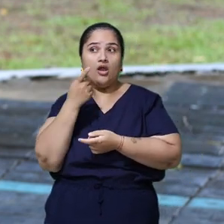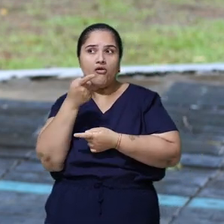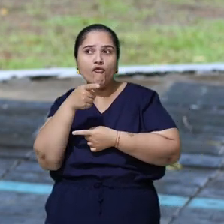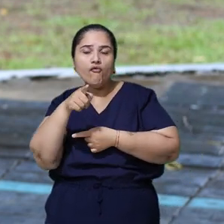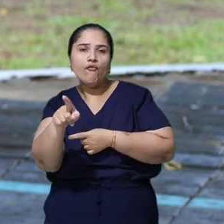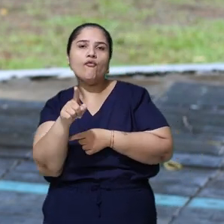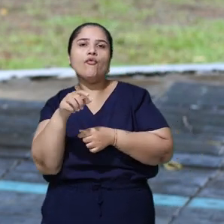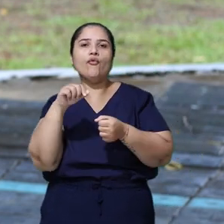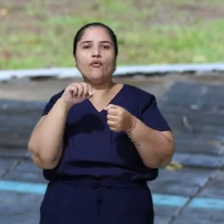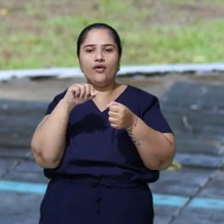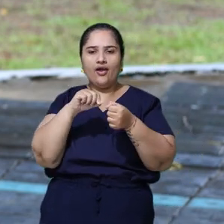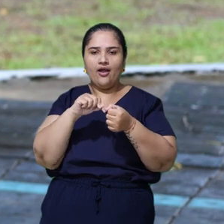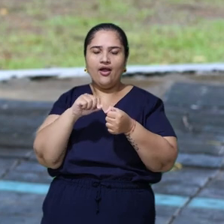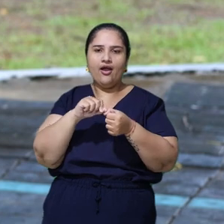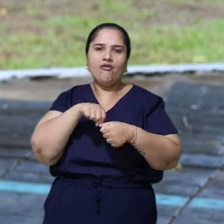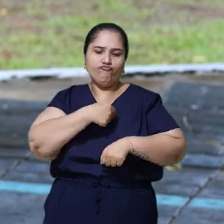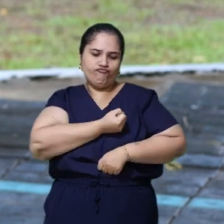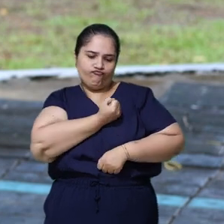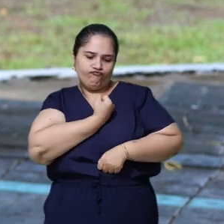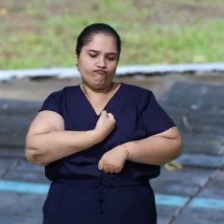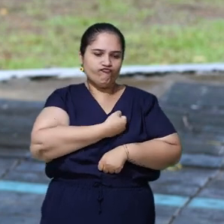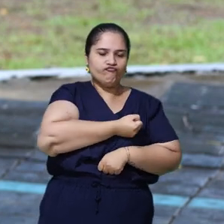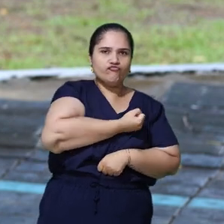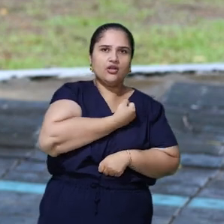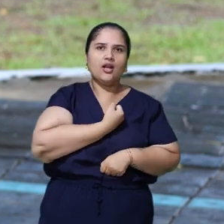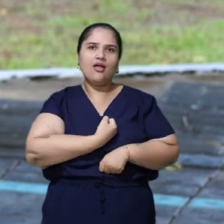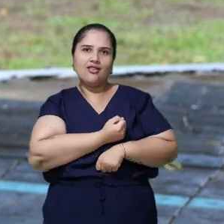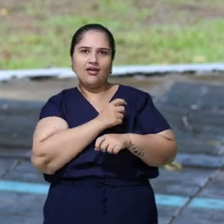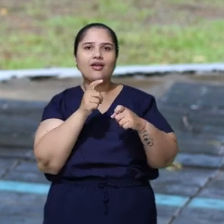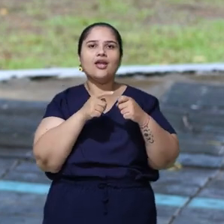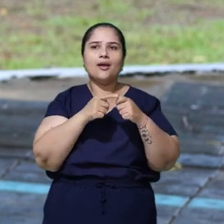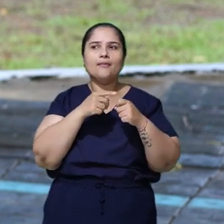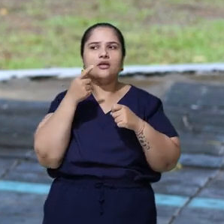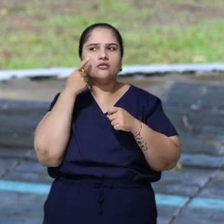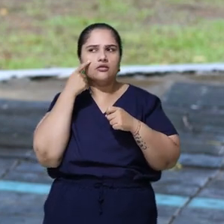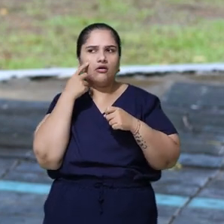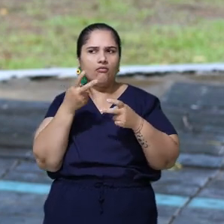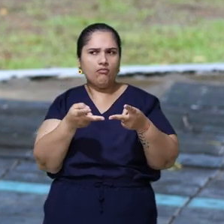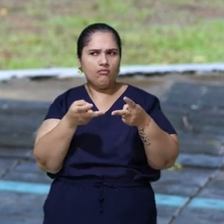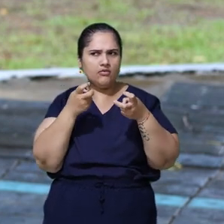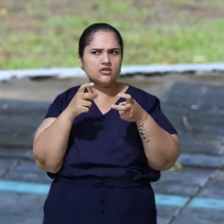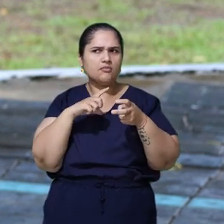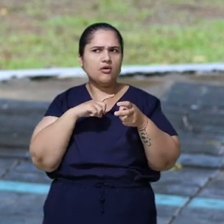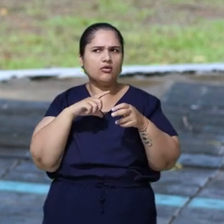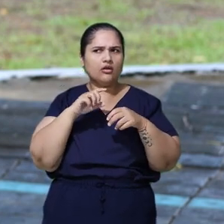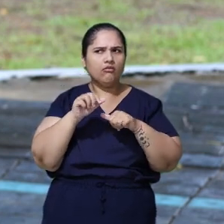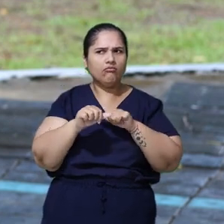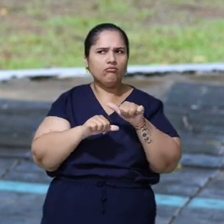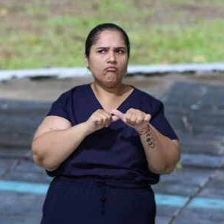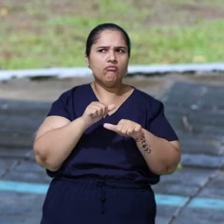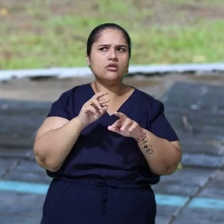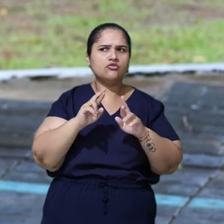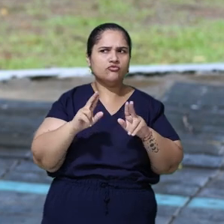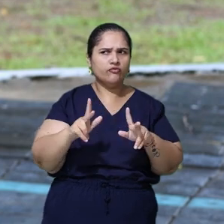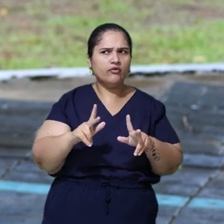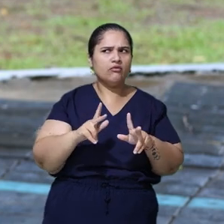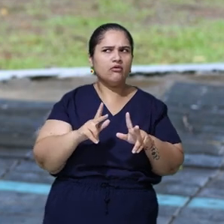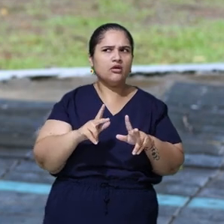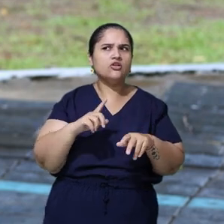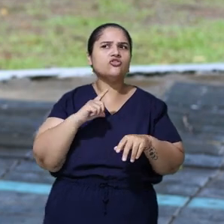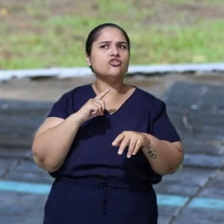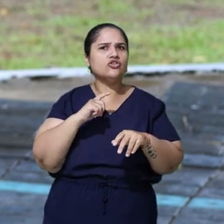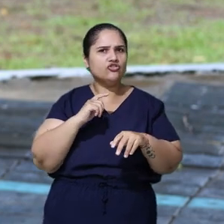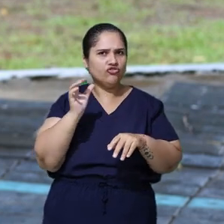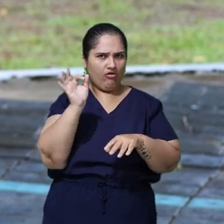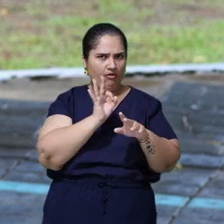a ultrassom, que a doutora viu que tinha dado uma alteração muito grave, que tinha todas as probabilidades de